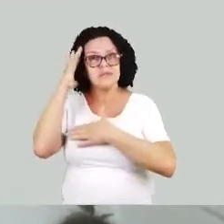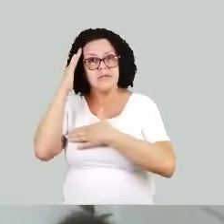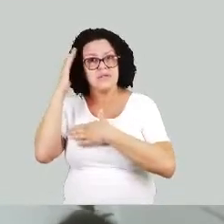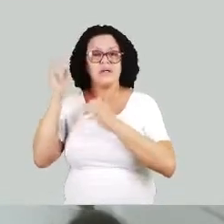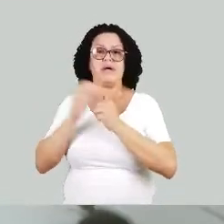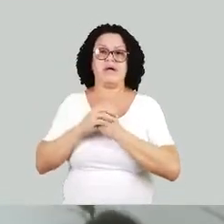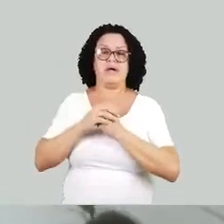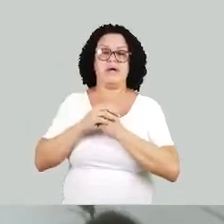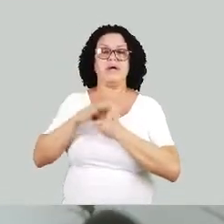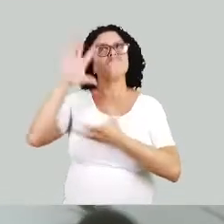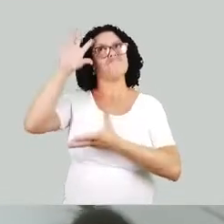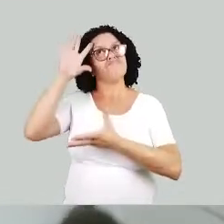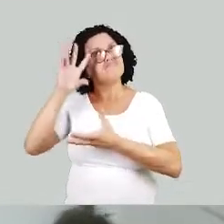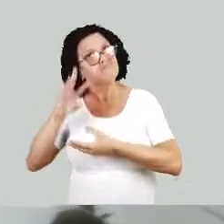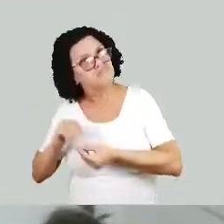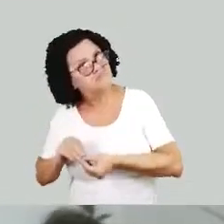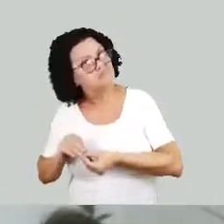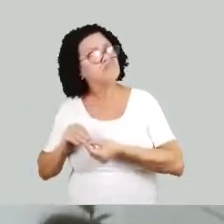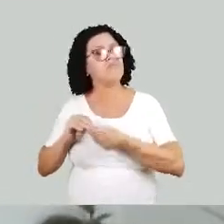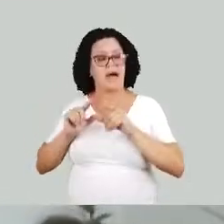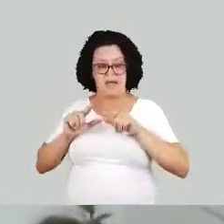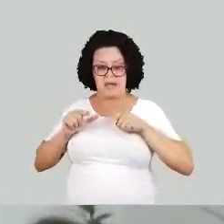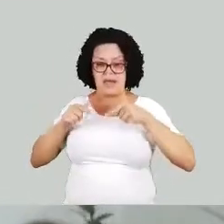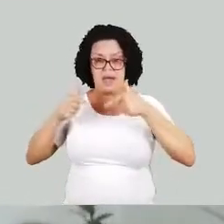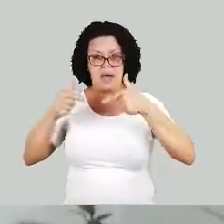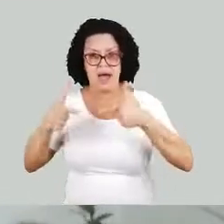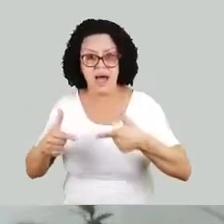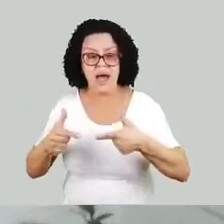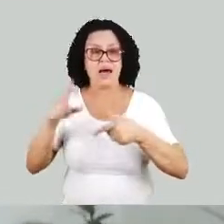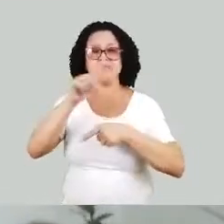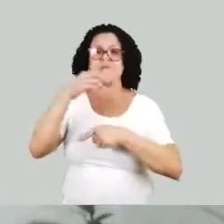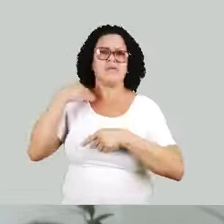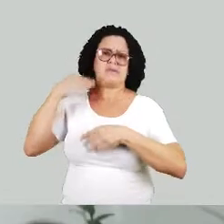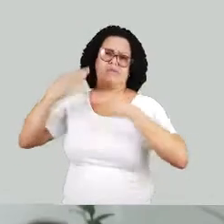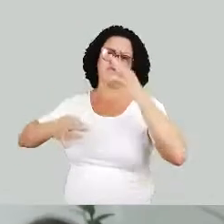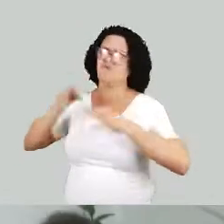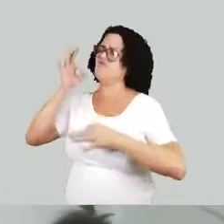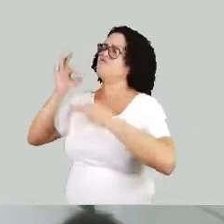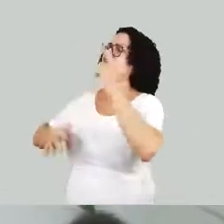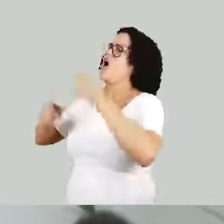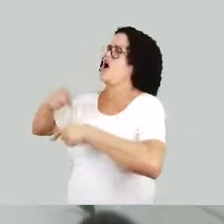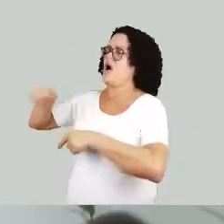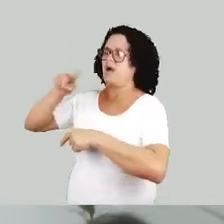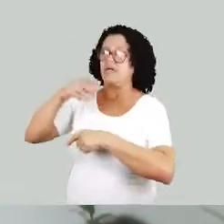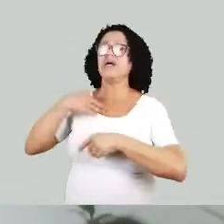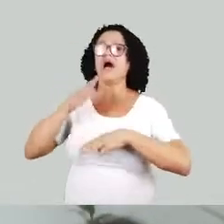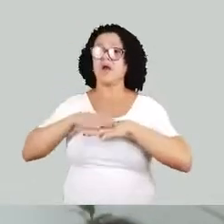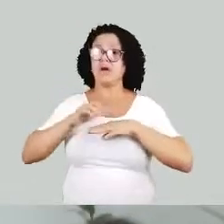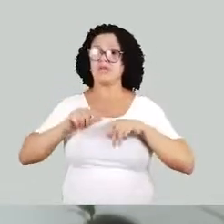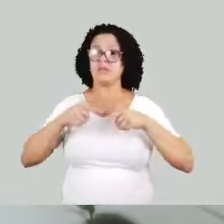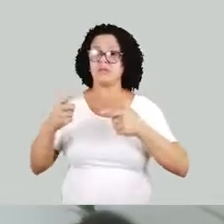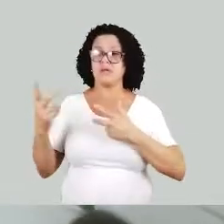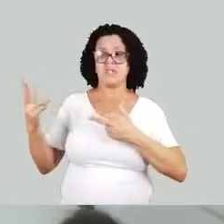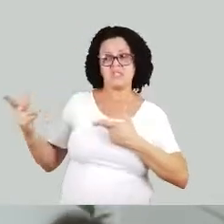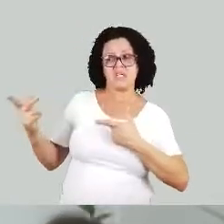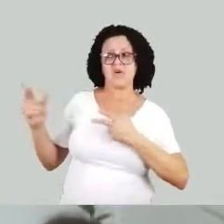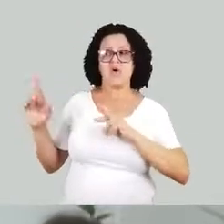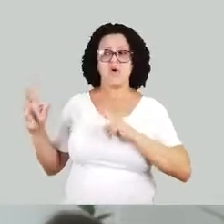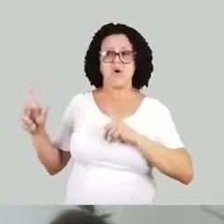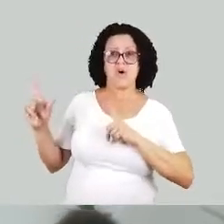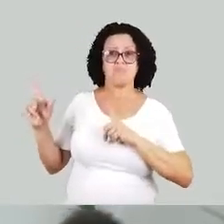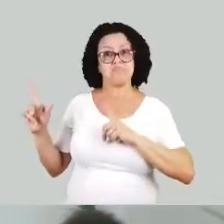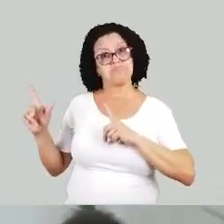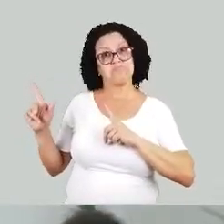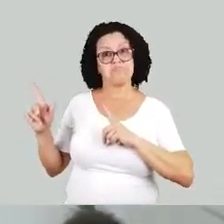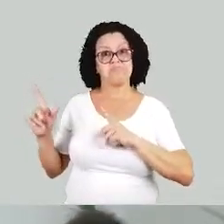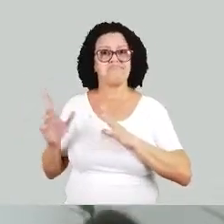entender e compreender as atitudes, a gente não pode julgar. Será que a nossa atitude teria sido diferente do que